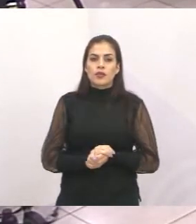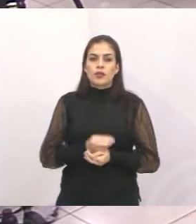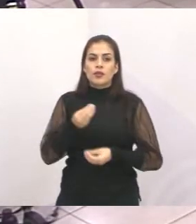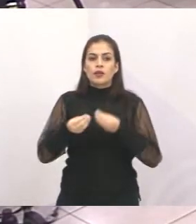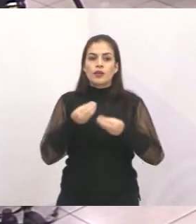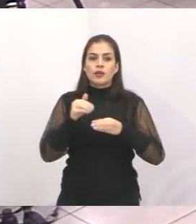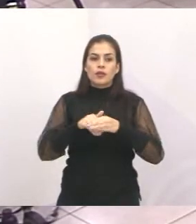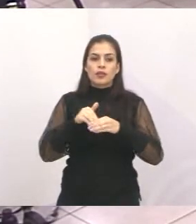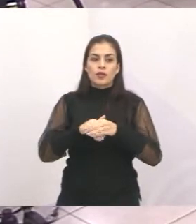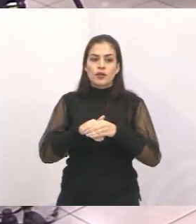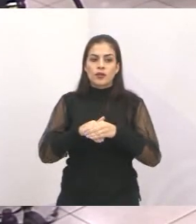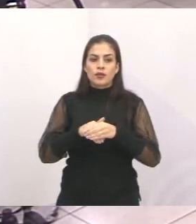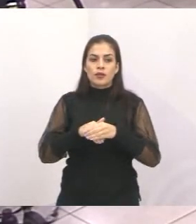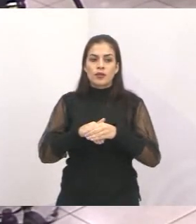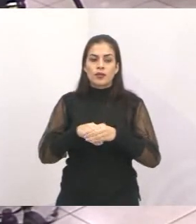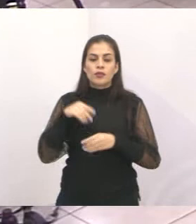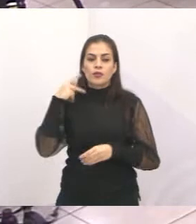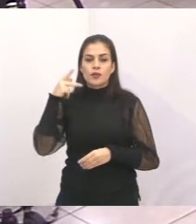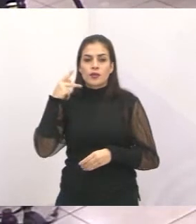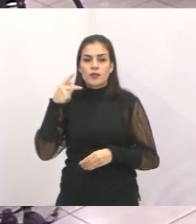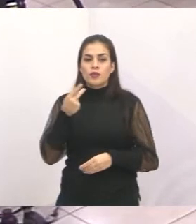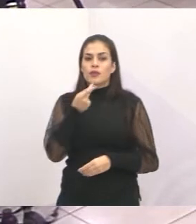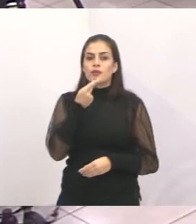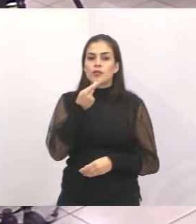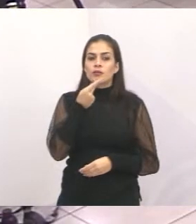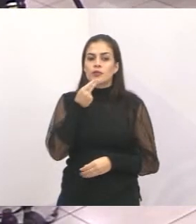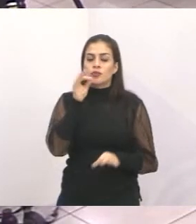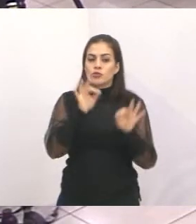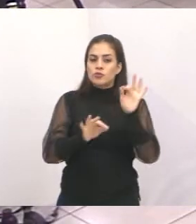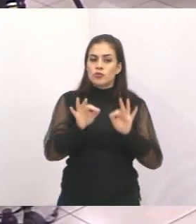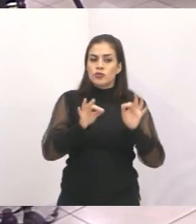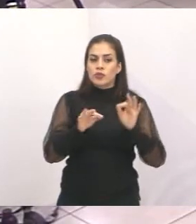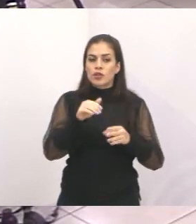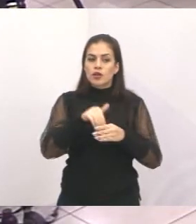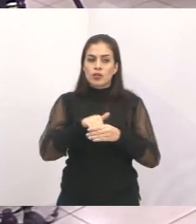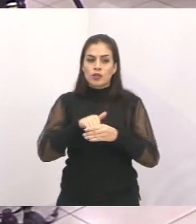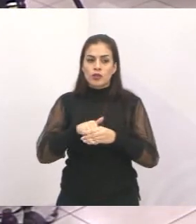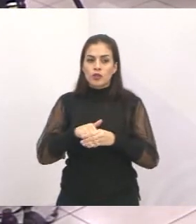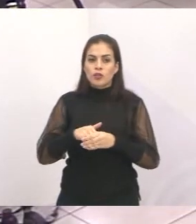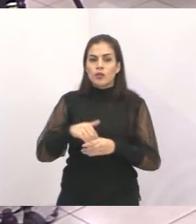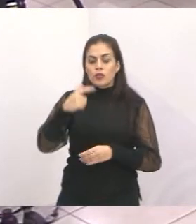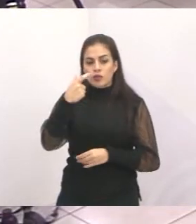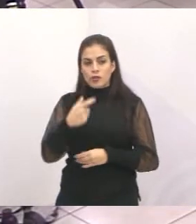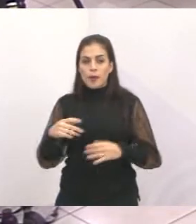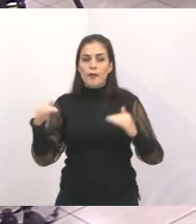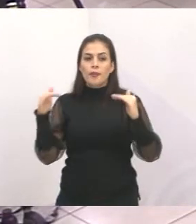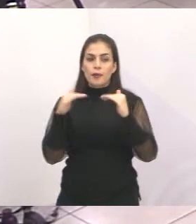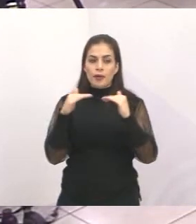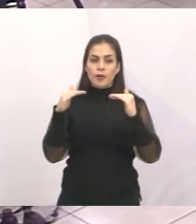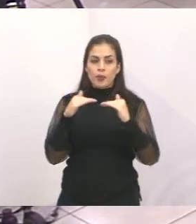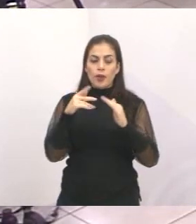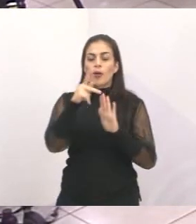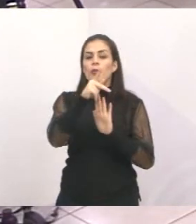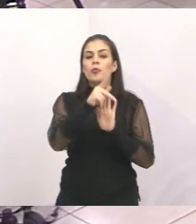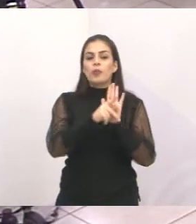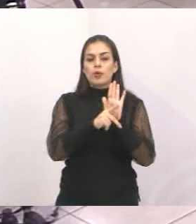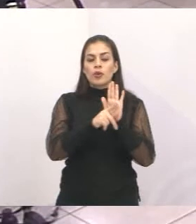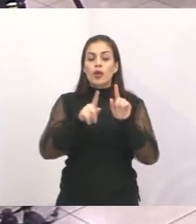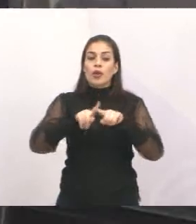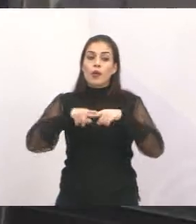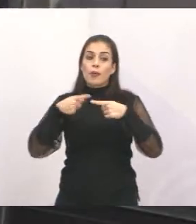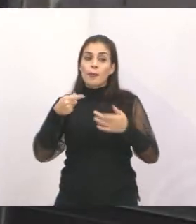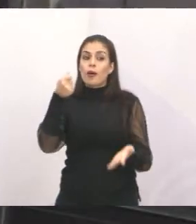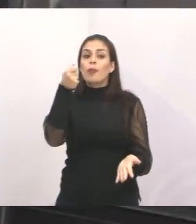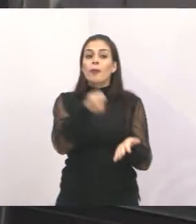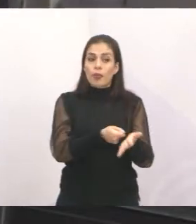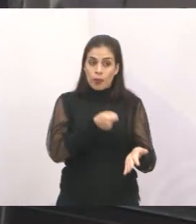Como vota o vereador Hernani Barreto. Justificando o voto, senhor presidente, eu serei favorável a este projeto, mas vou